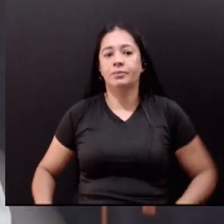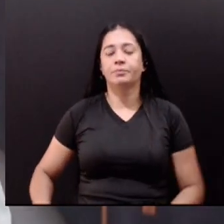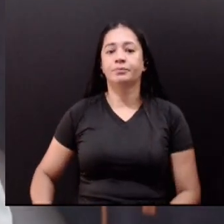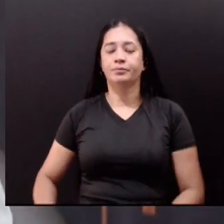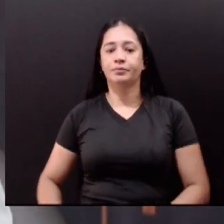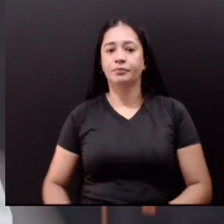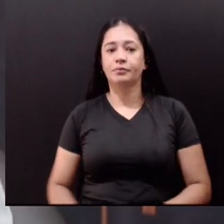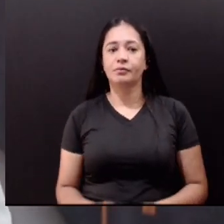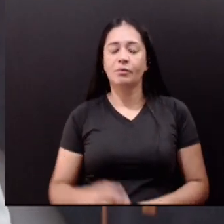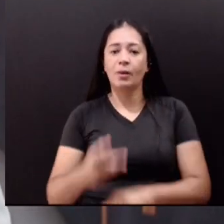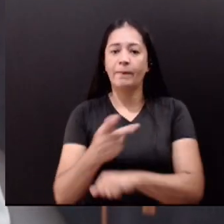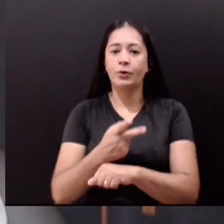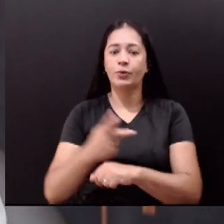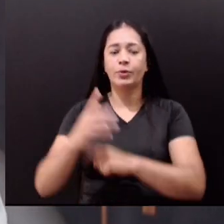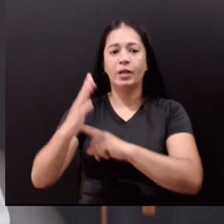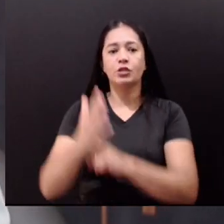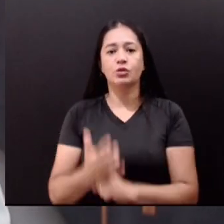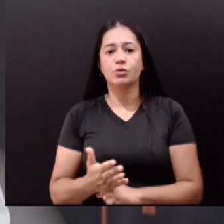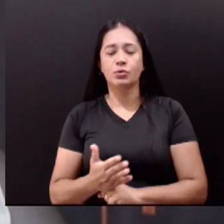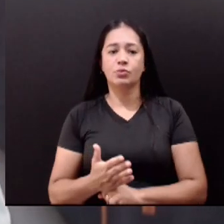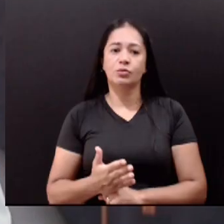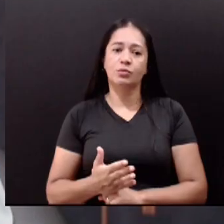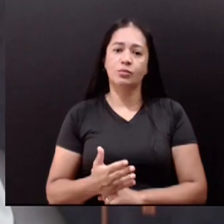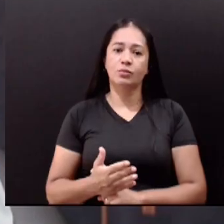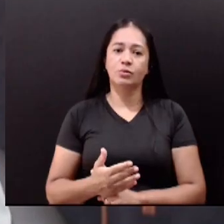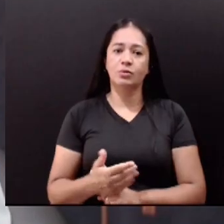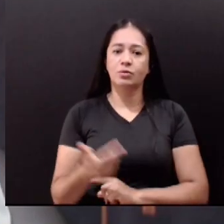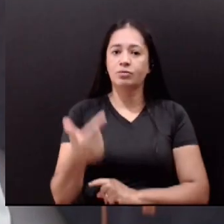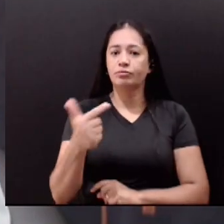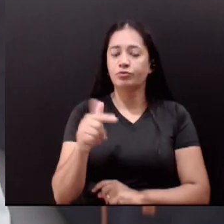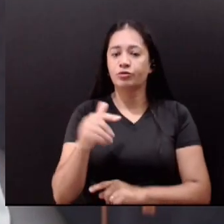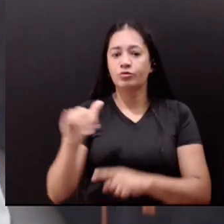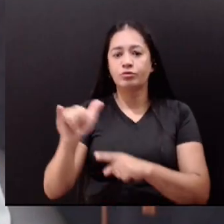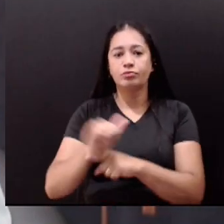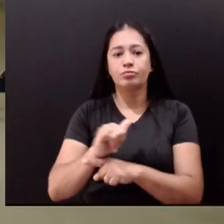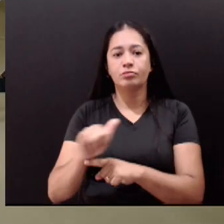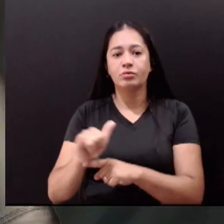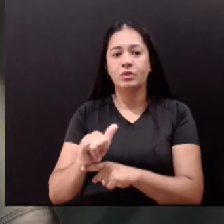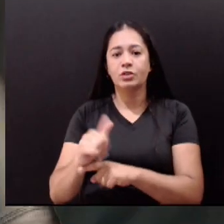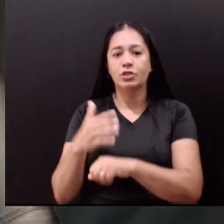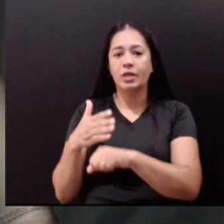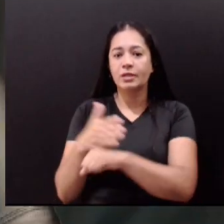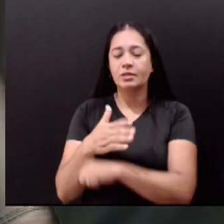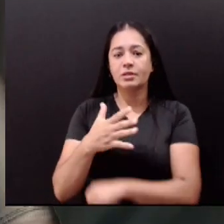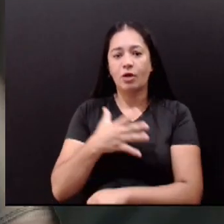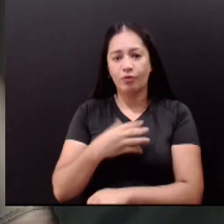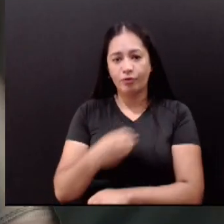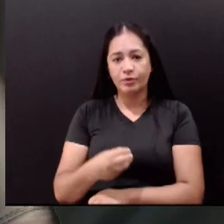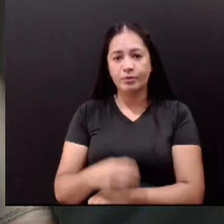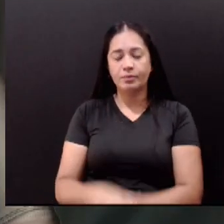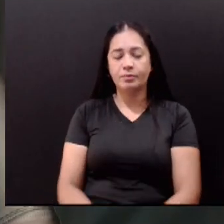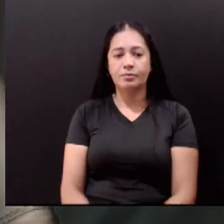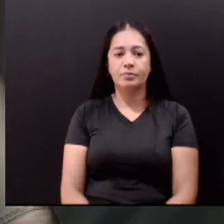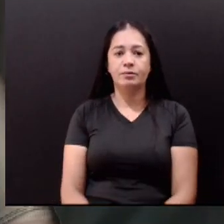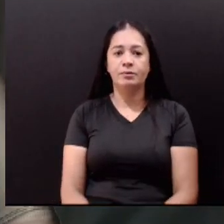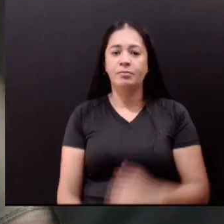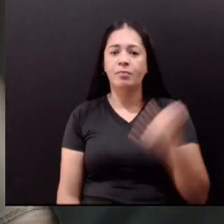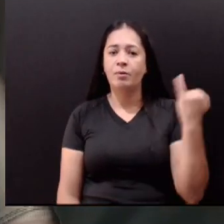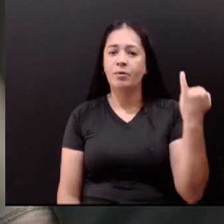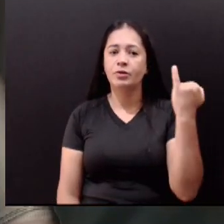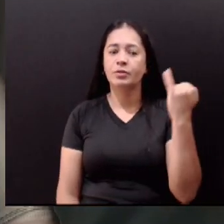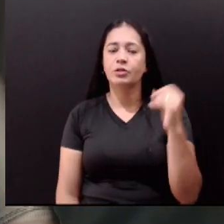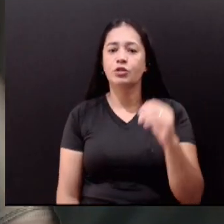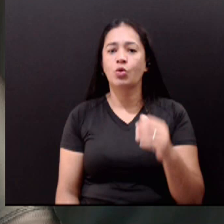auxílio quando eu não tiver mais ferramentas de acessar esse meu filho. Importante, né, importante a rede de